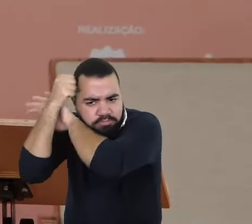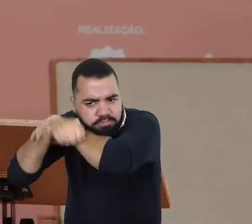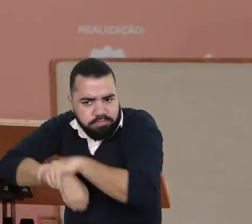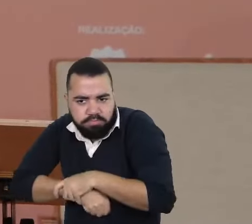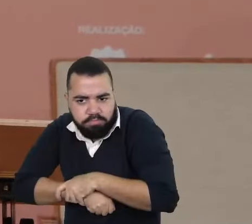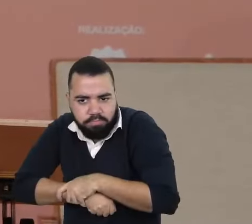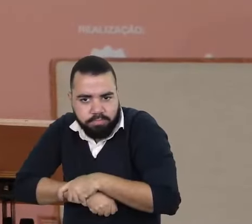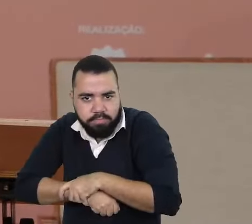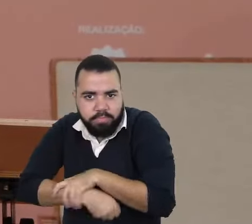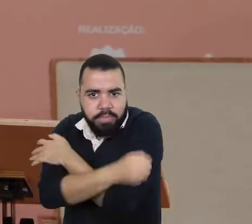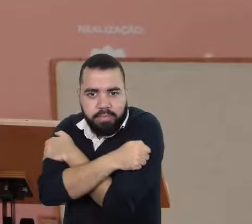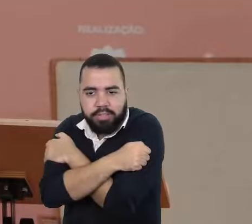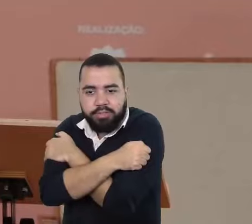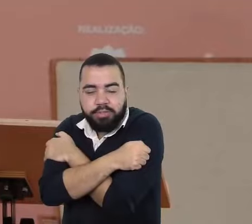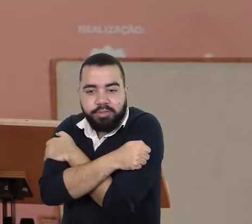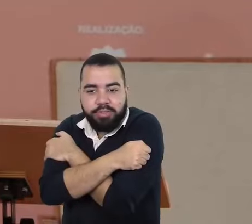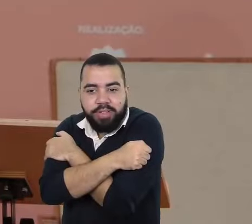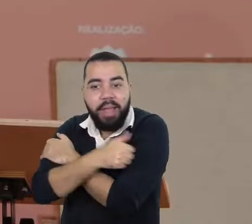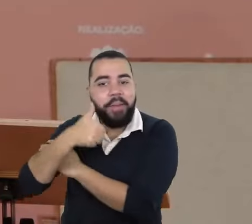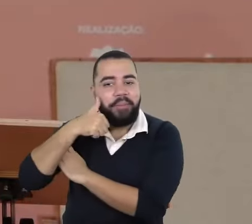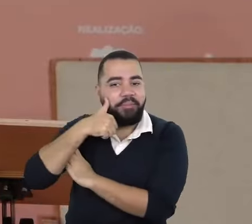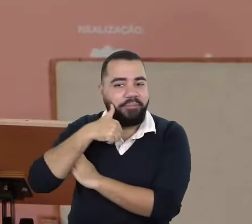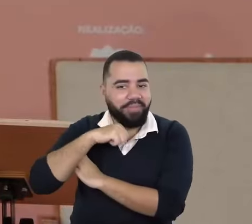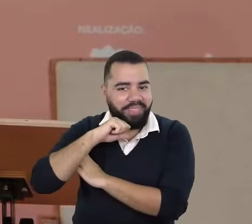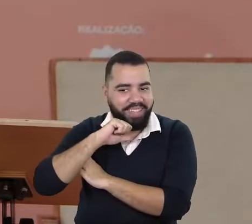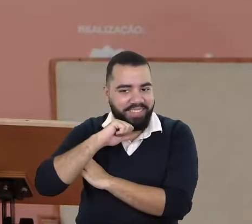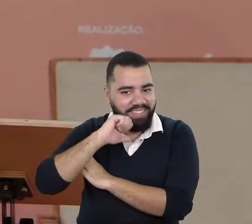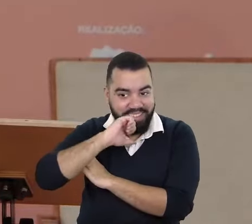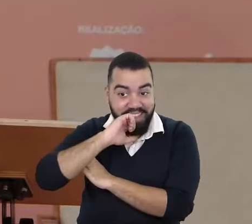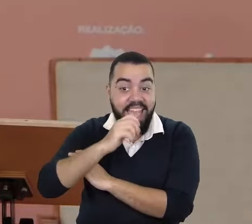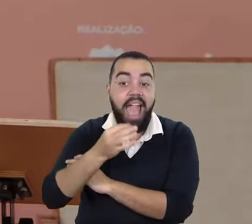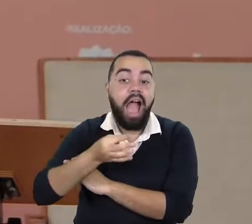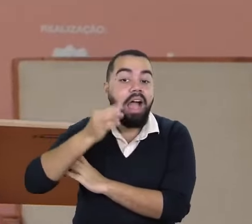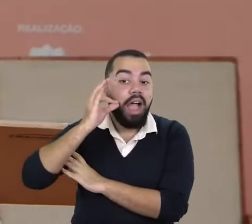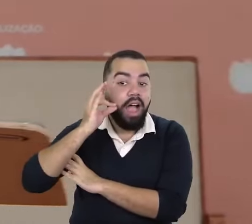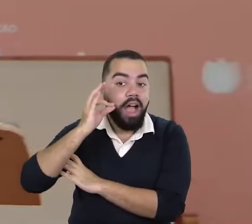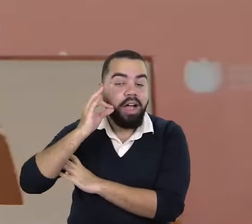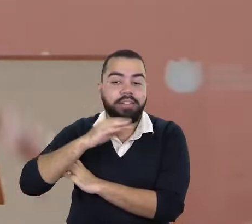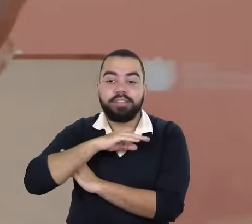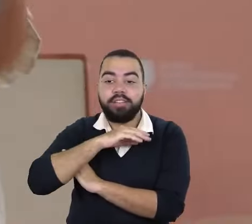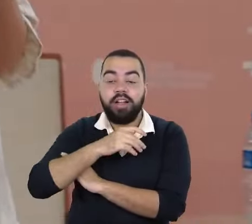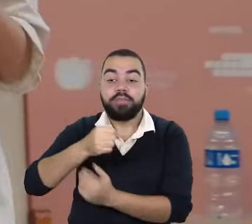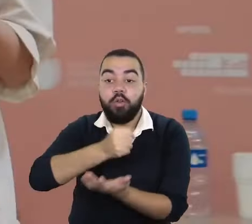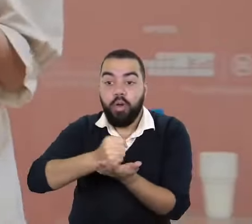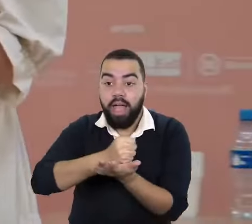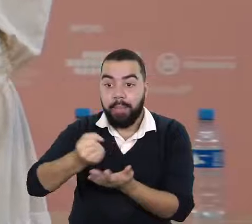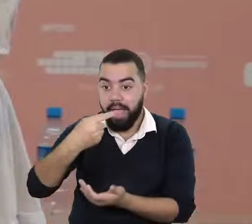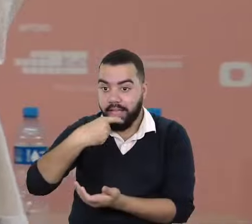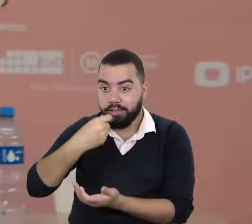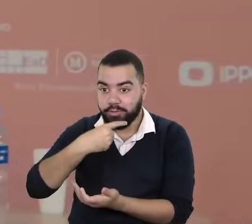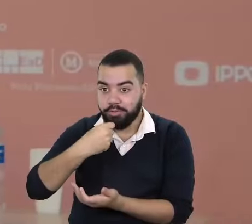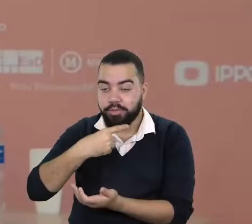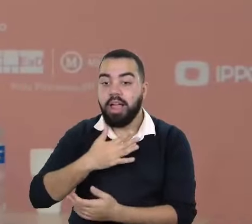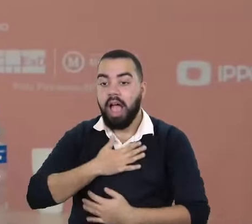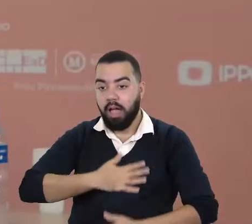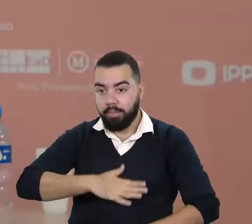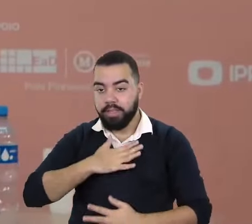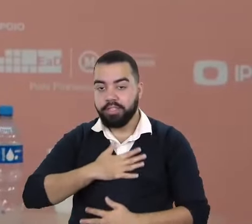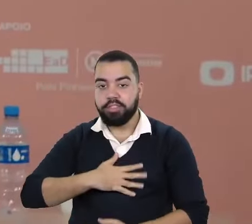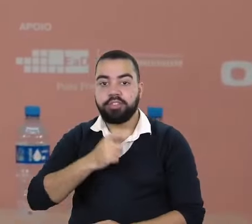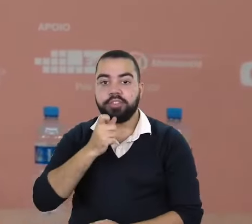minha cabeça. Minha mãe já trouxe um calmantezinho. Glória a Deus, aleluia, pelo... né? Me trouxe uma medicaçãozinha para eu ficar mais